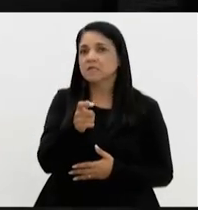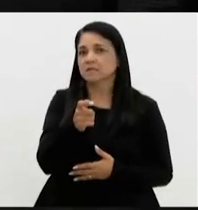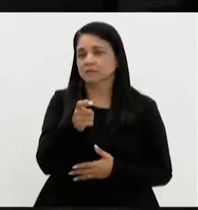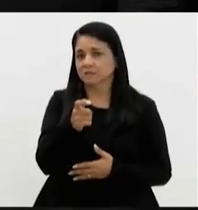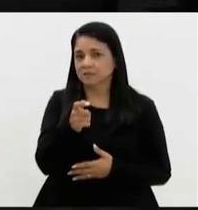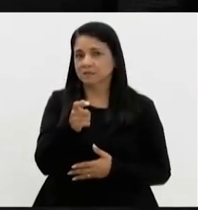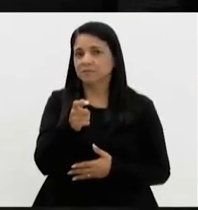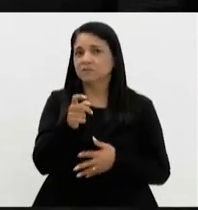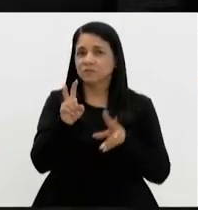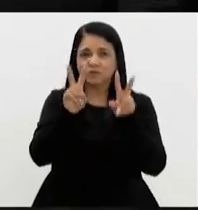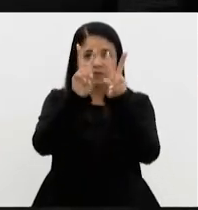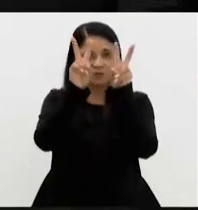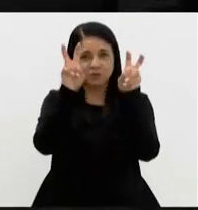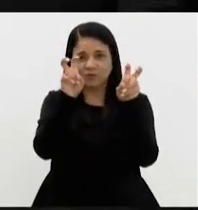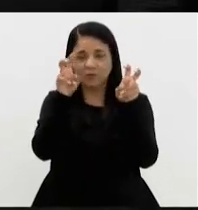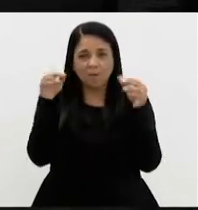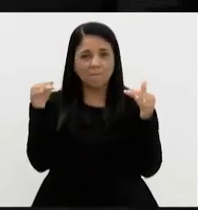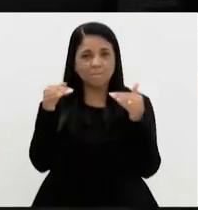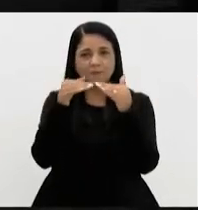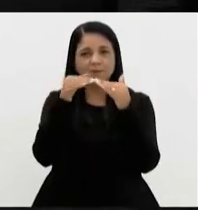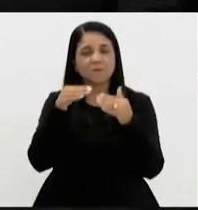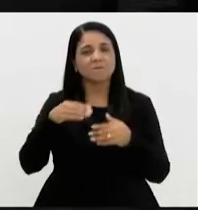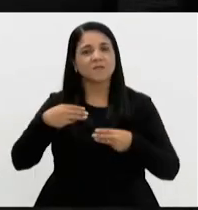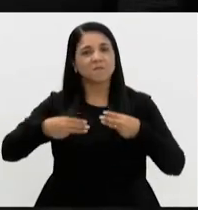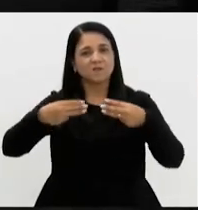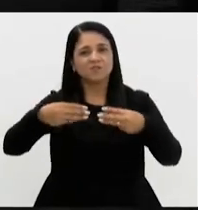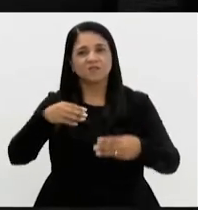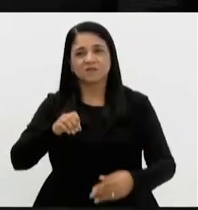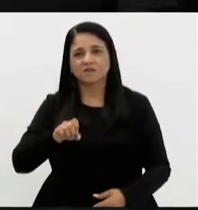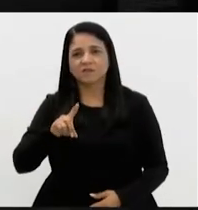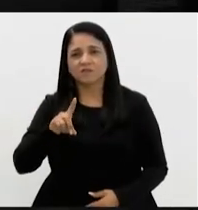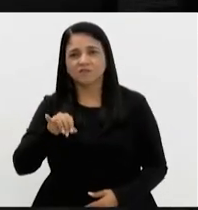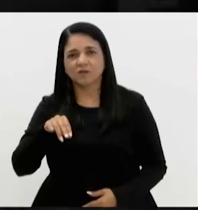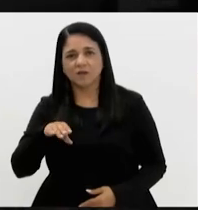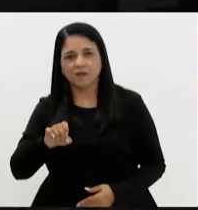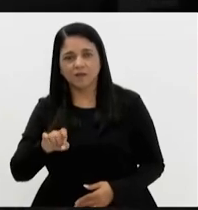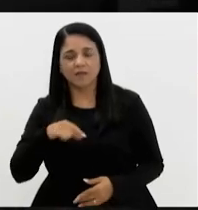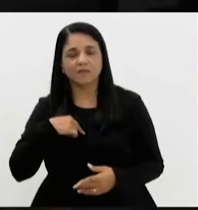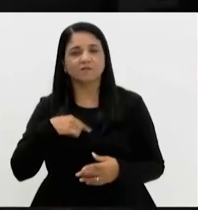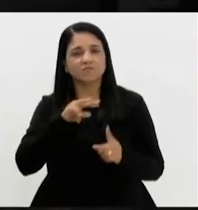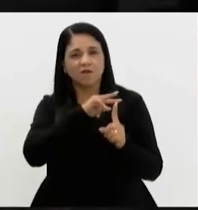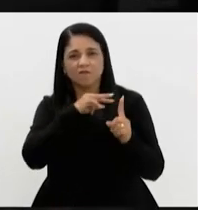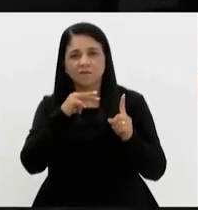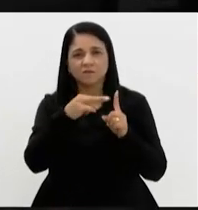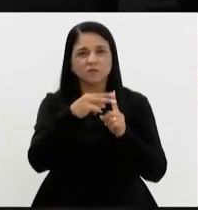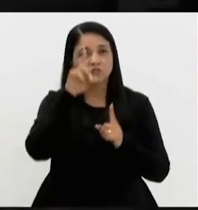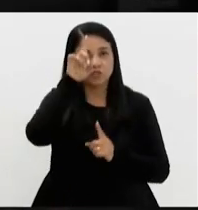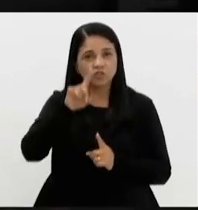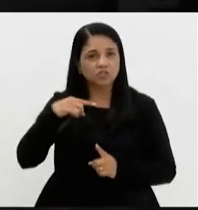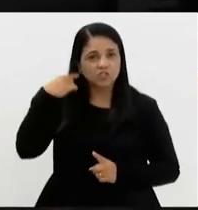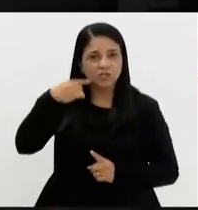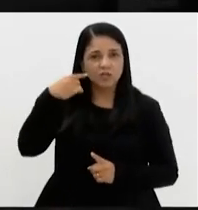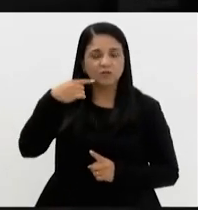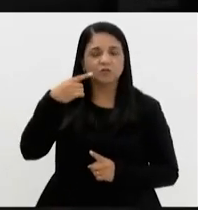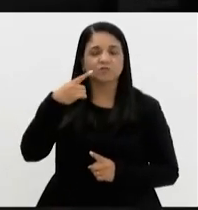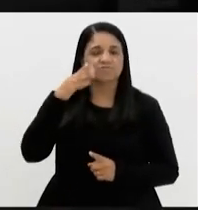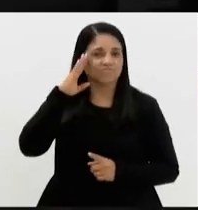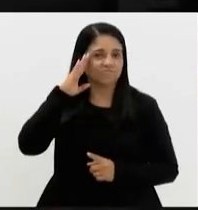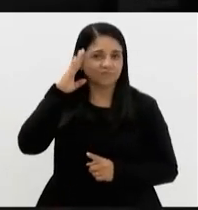respeito do tema a ministra com a visão da tutela dos direitos fundamentais a d